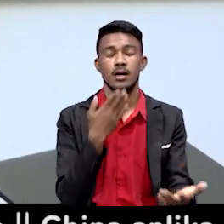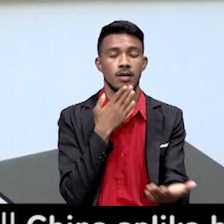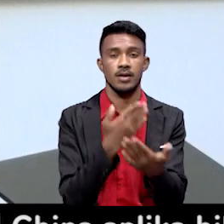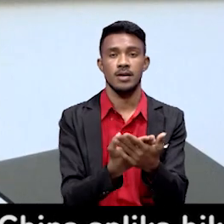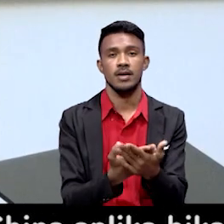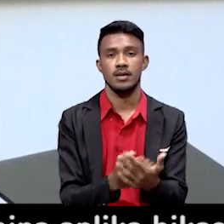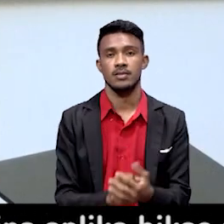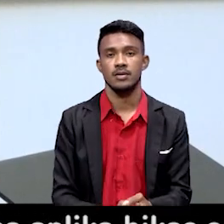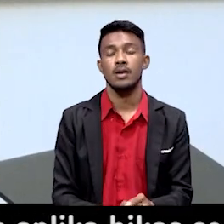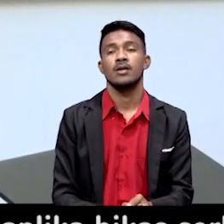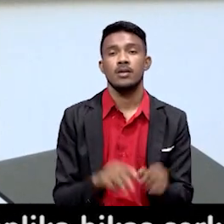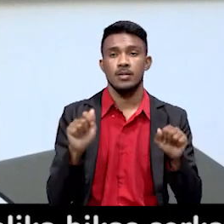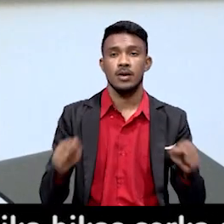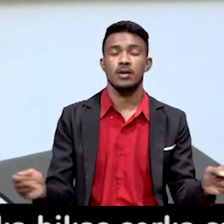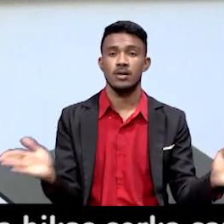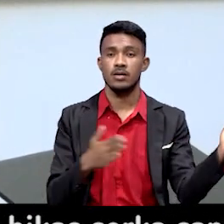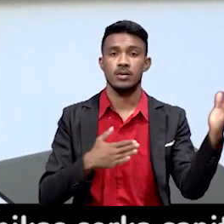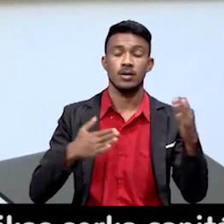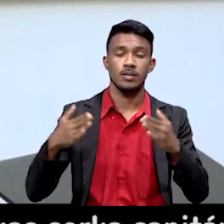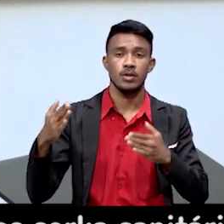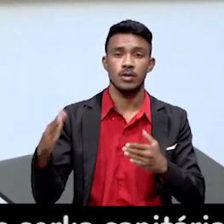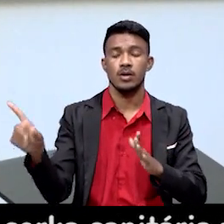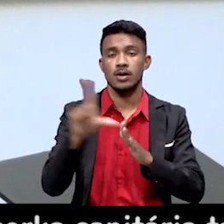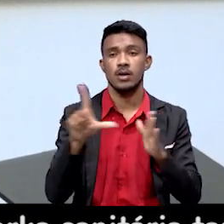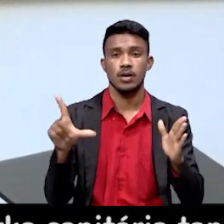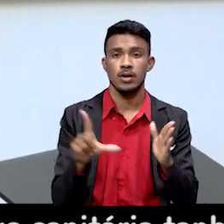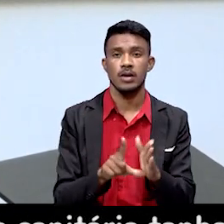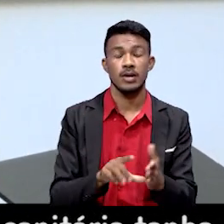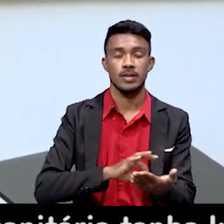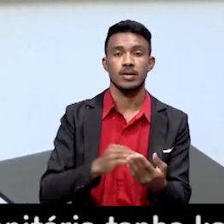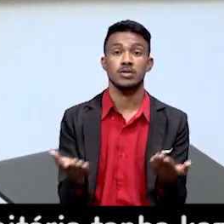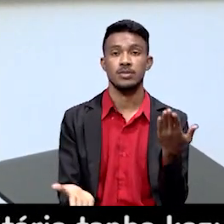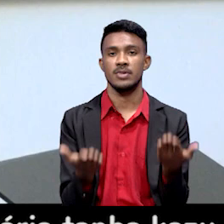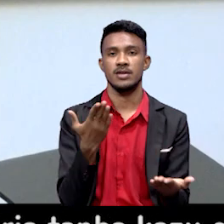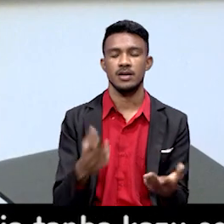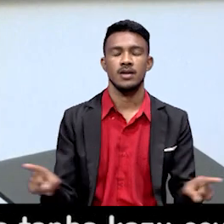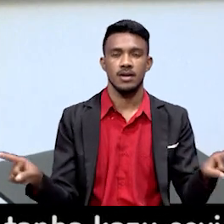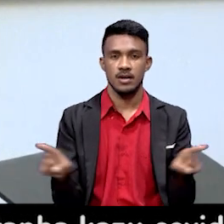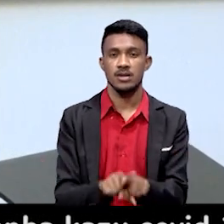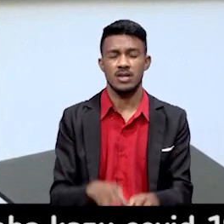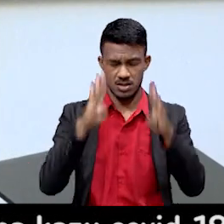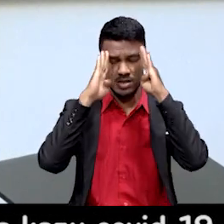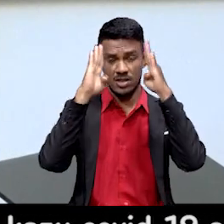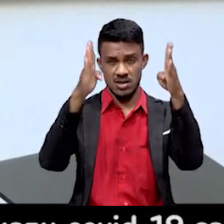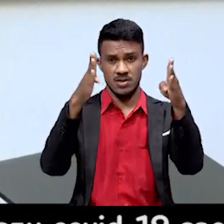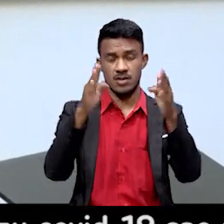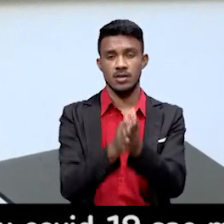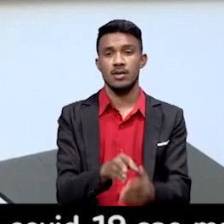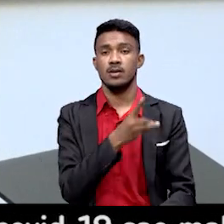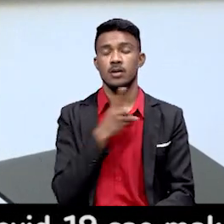aklamamente ho di anula le pensaung italisa ida ne simples se sira seridade se nai deputado